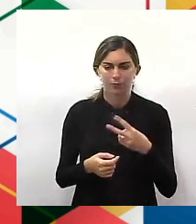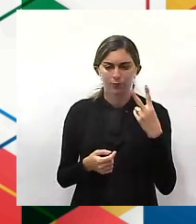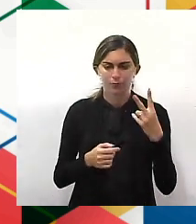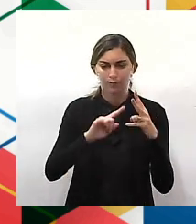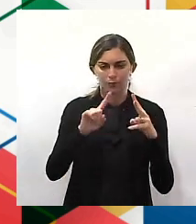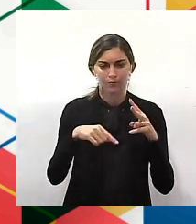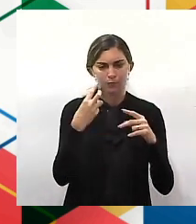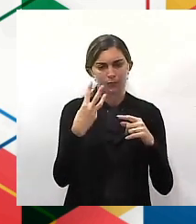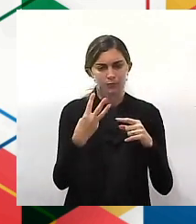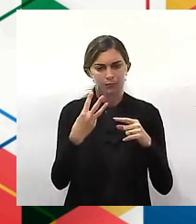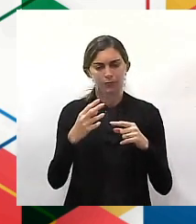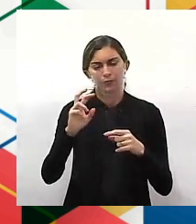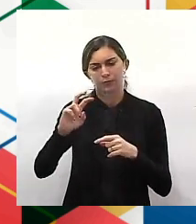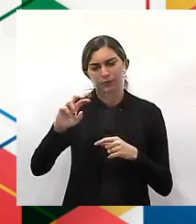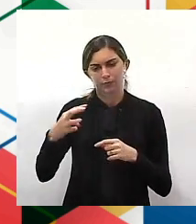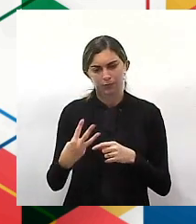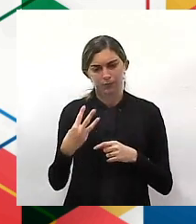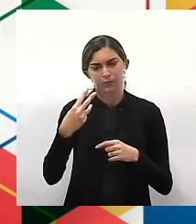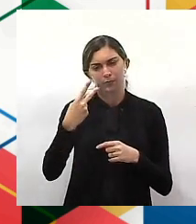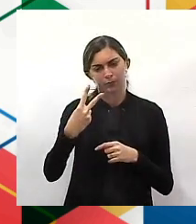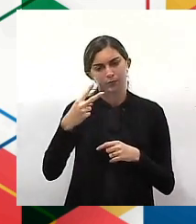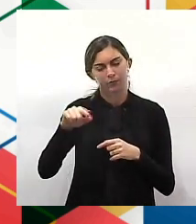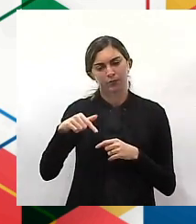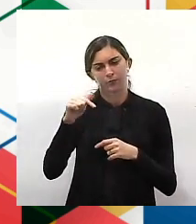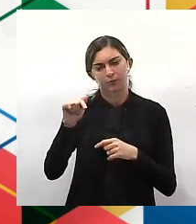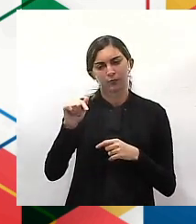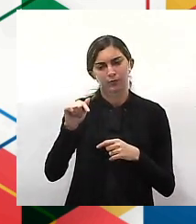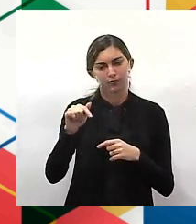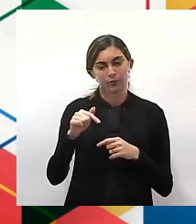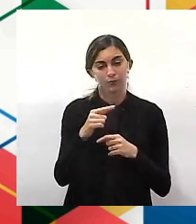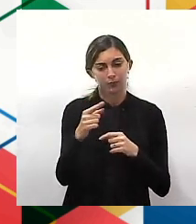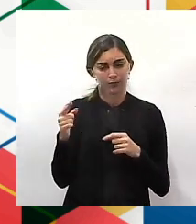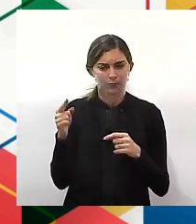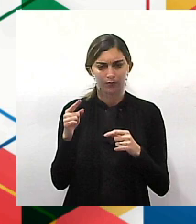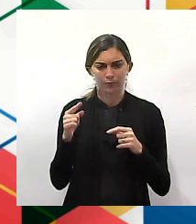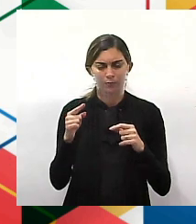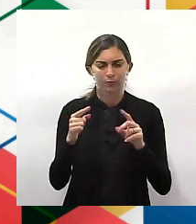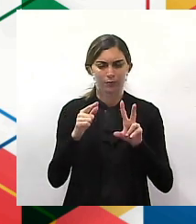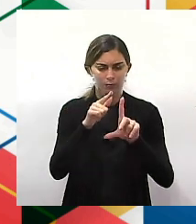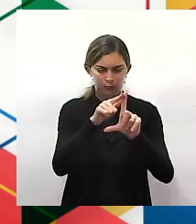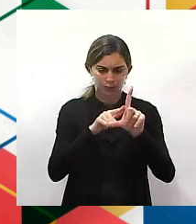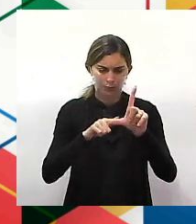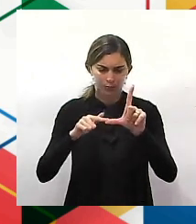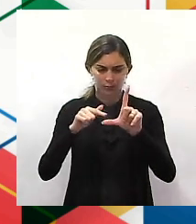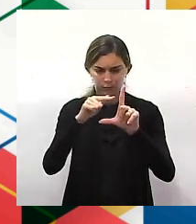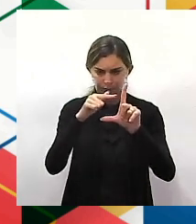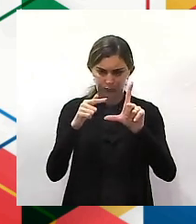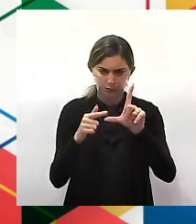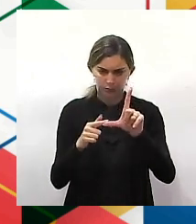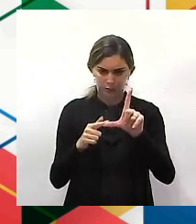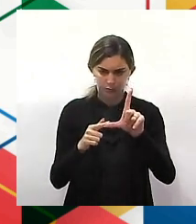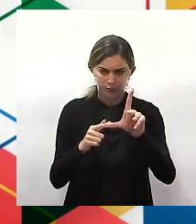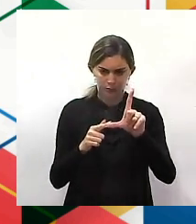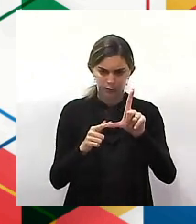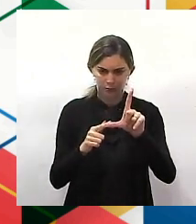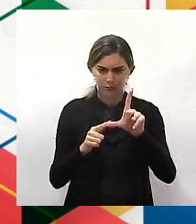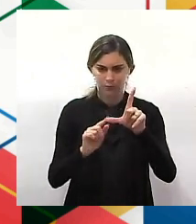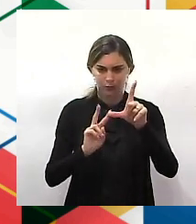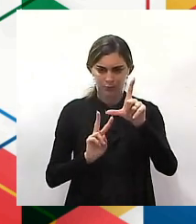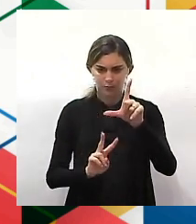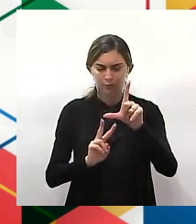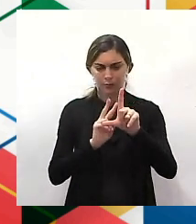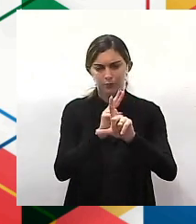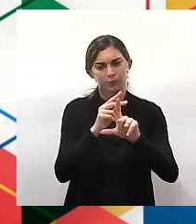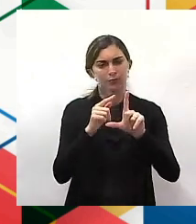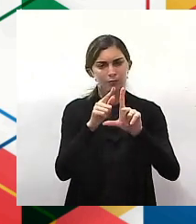2, 3, 5, 3 e 2, 7 são vértices de um triângulo retângulo. Opa, se o triângulo